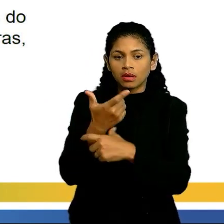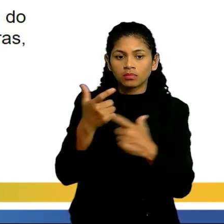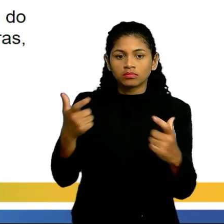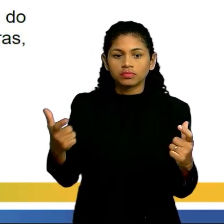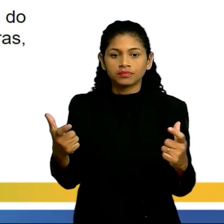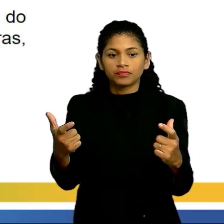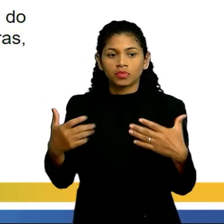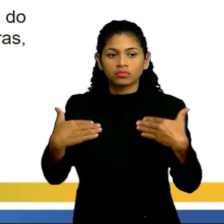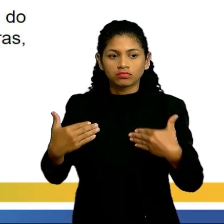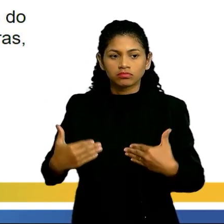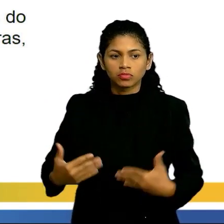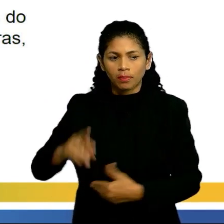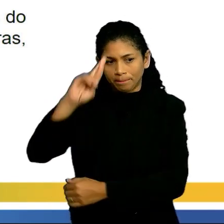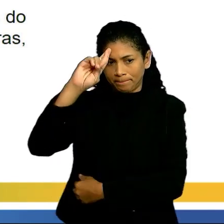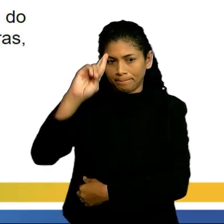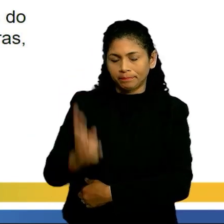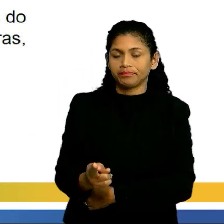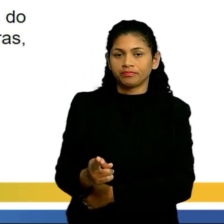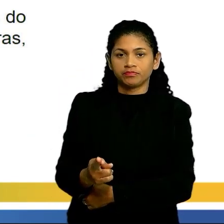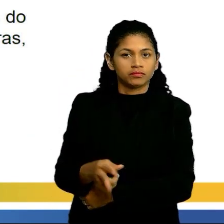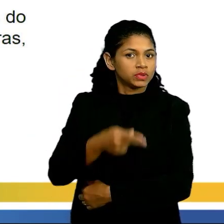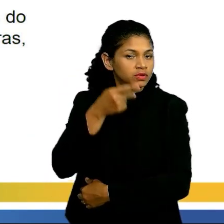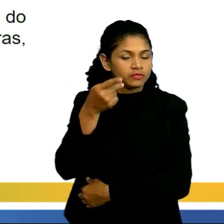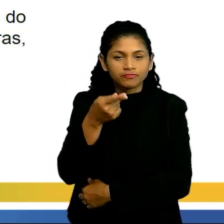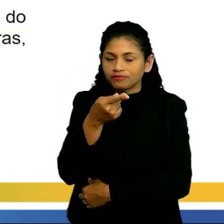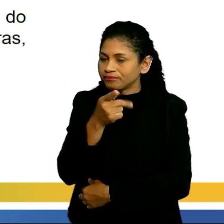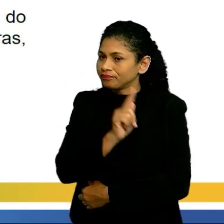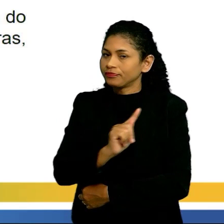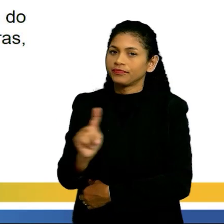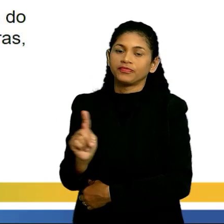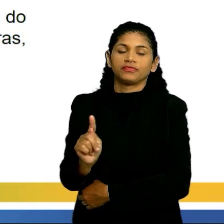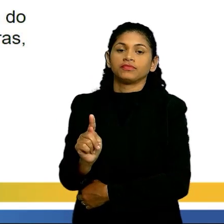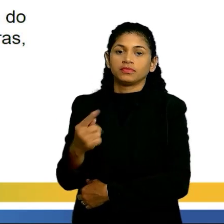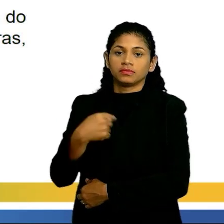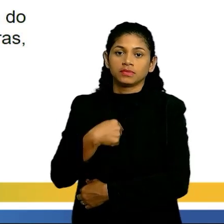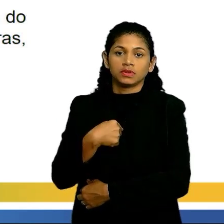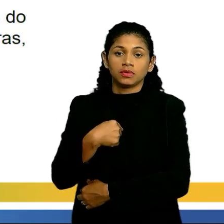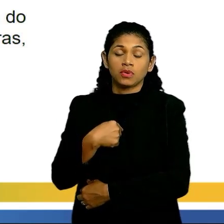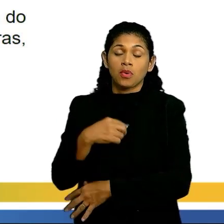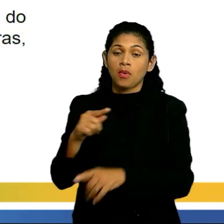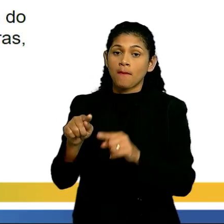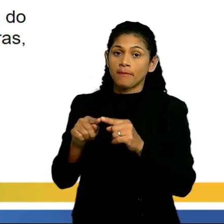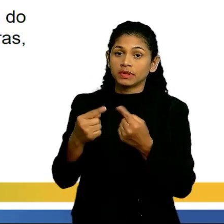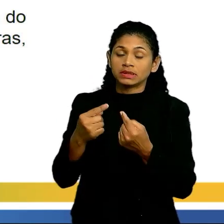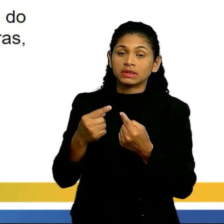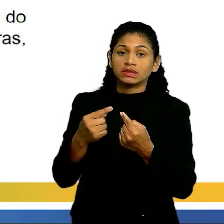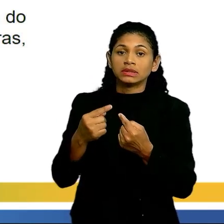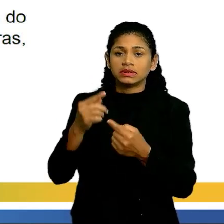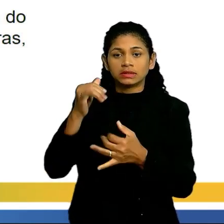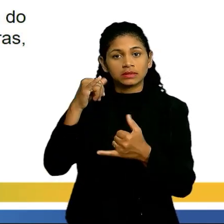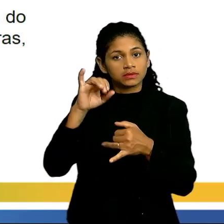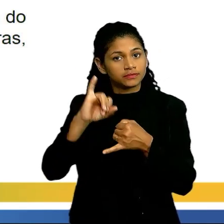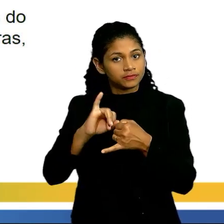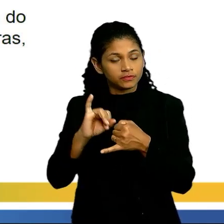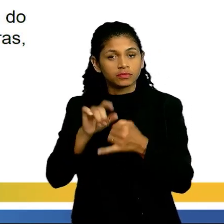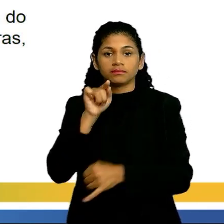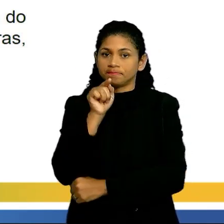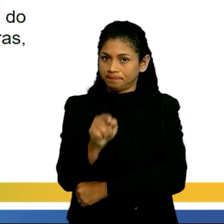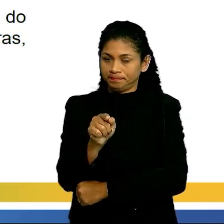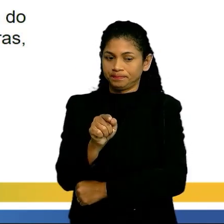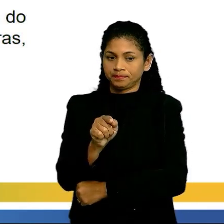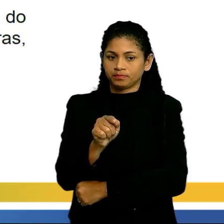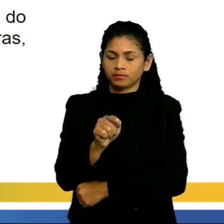grande razão, não diz eu, porém faz tu. Então, embora que eu queira contrariar